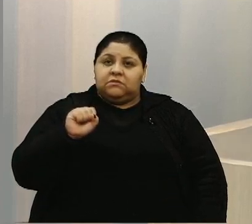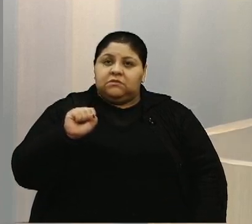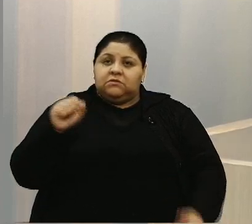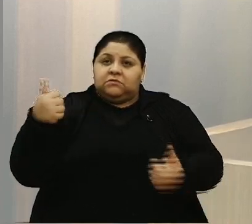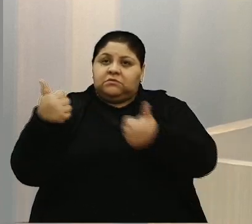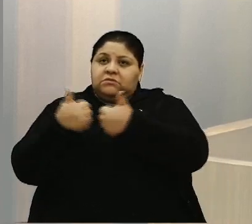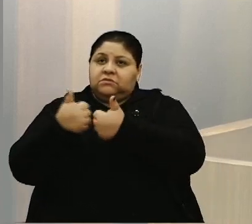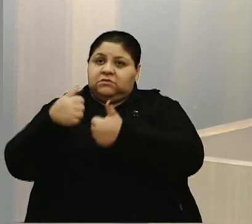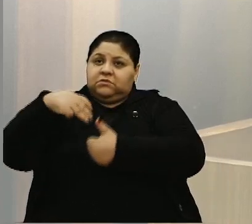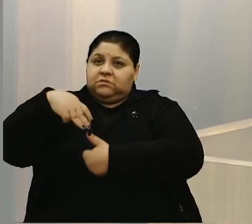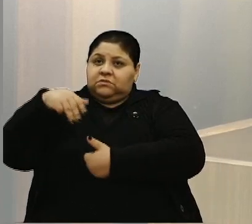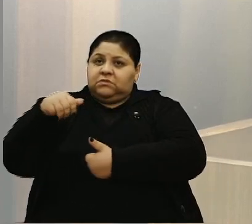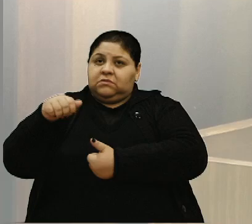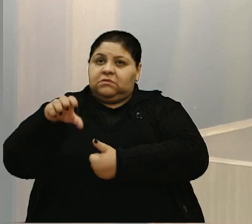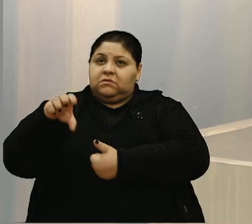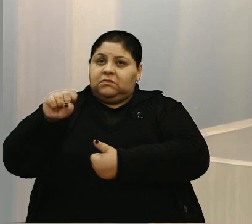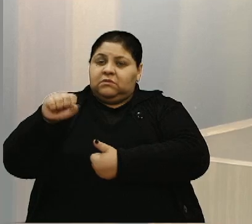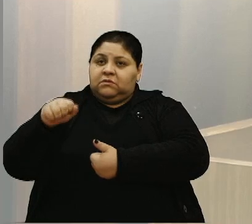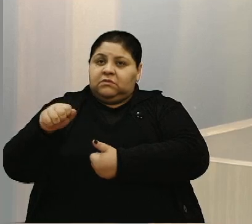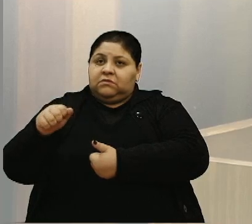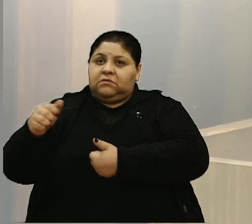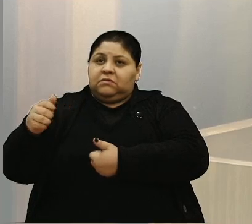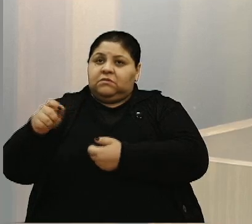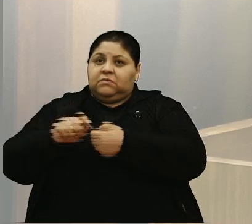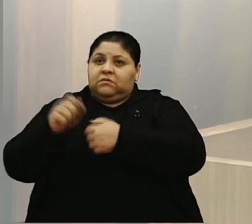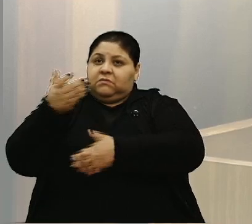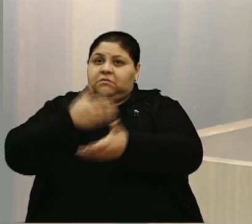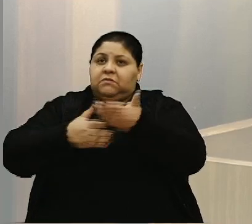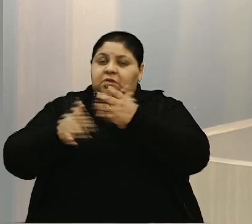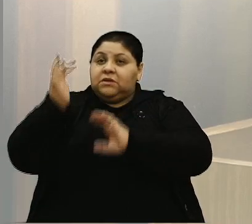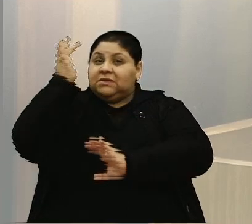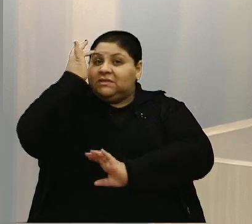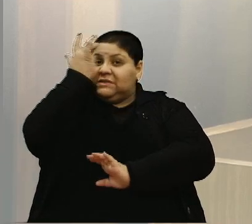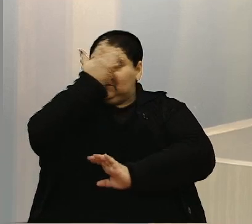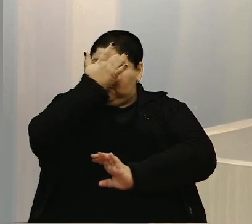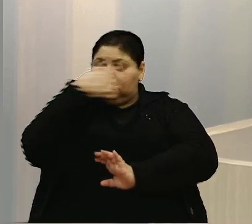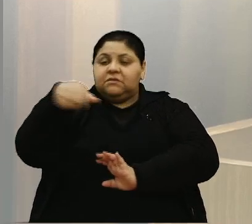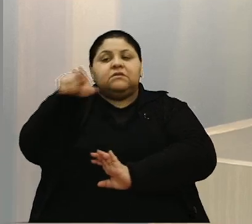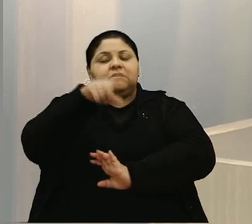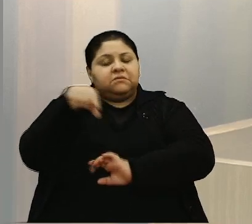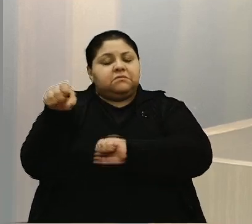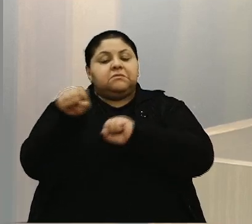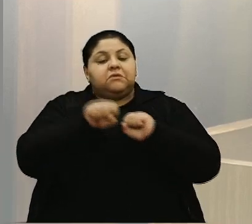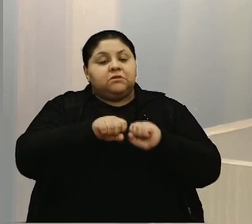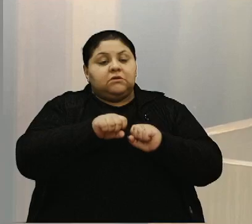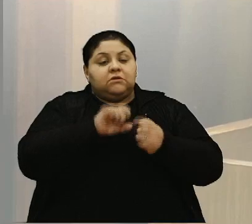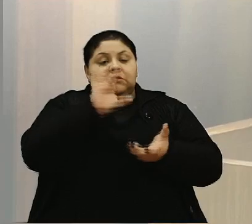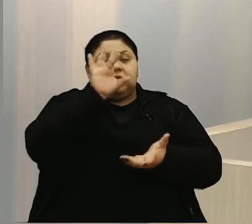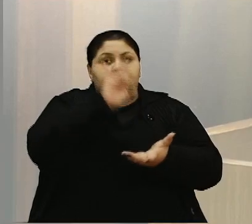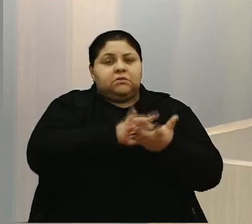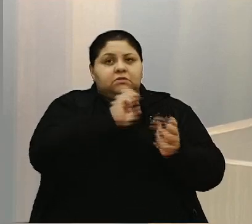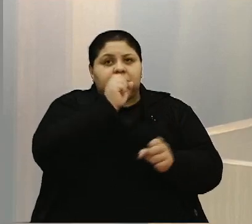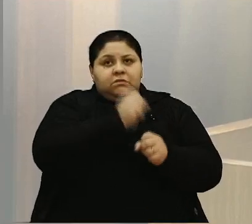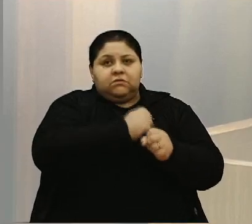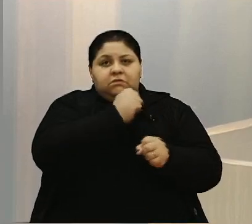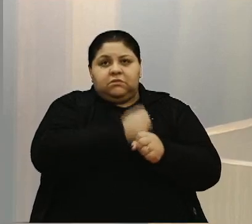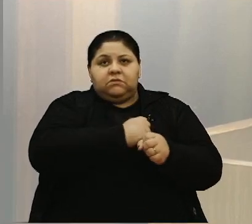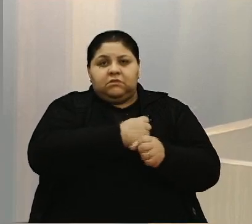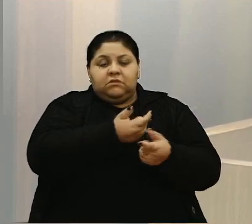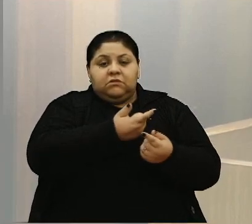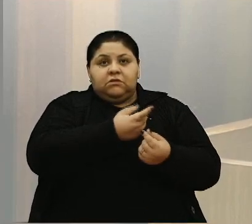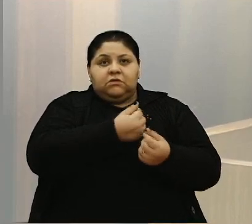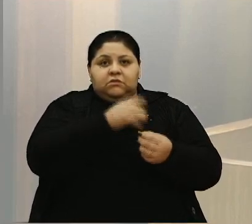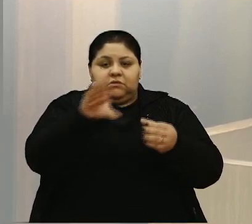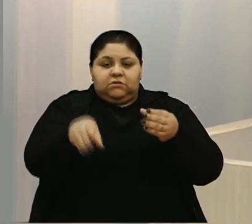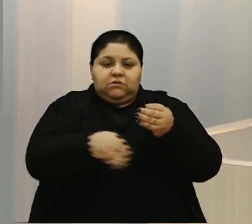da Maesa, né? Que faz um atendimento em saúde mental, e a gente vai poder efetuar essa reforma com recursos também de